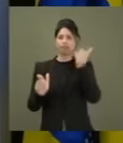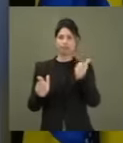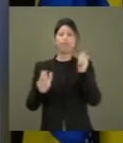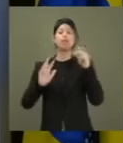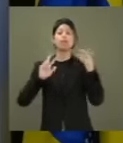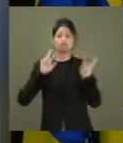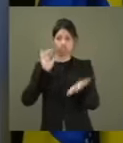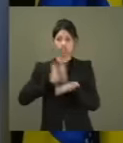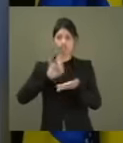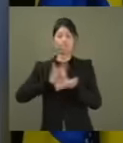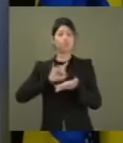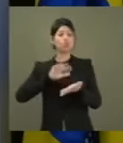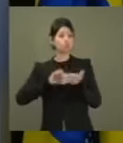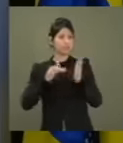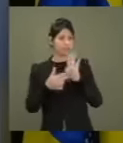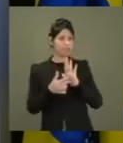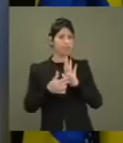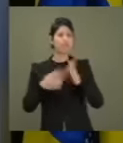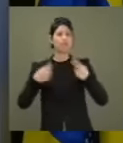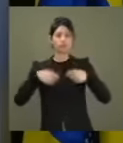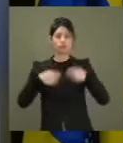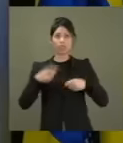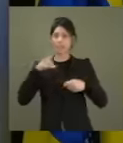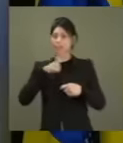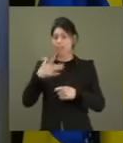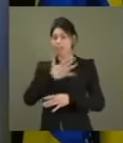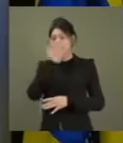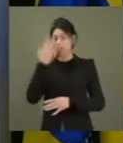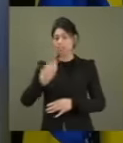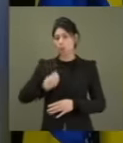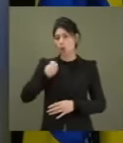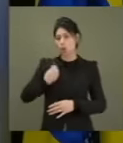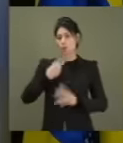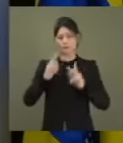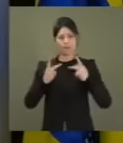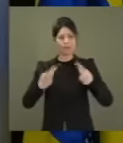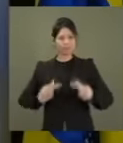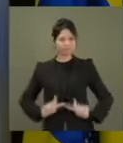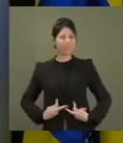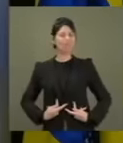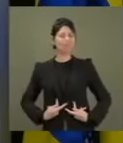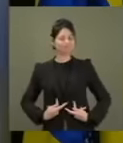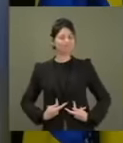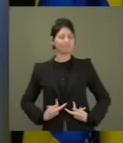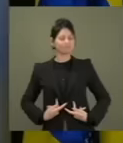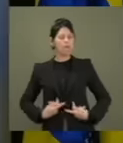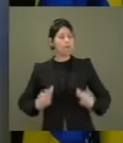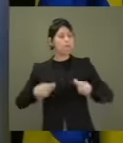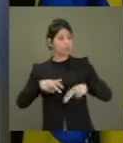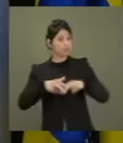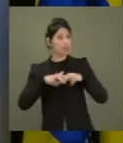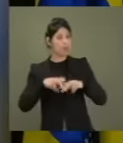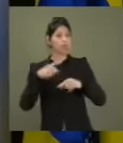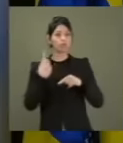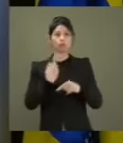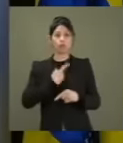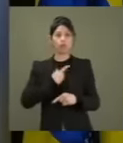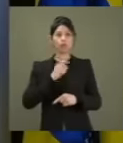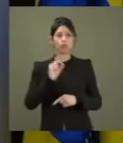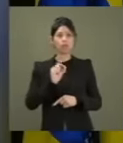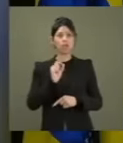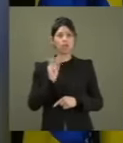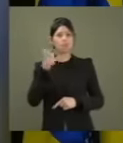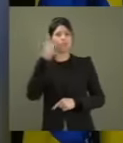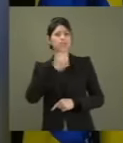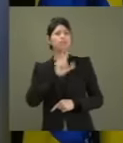que se refere a vidas humanas? Esse é o questionamento. A que ponto nós